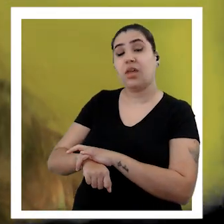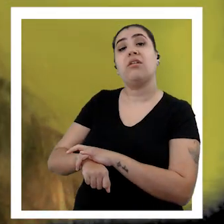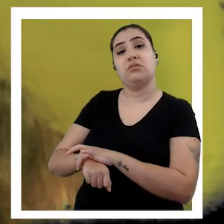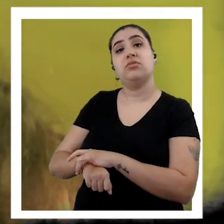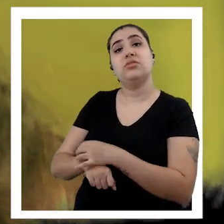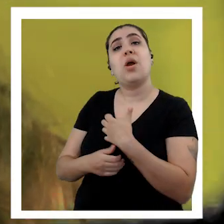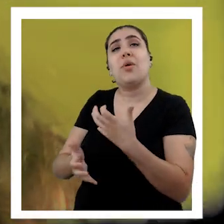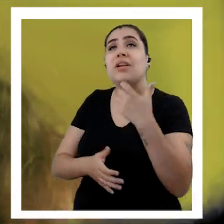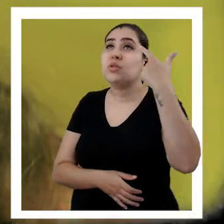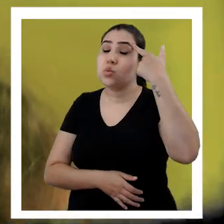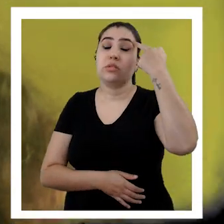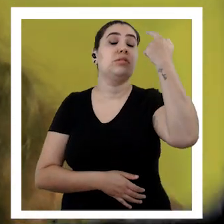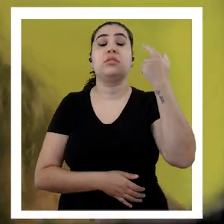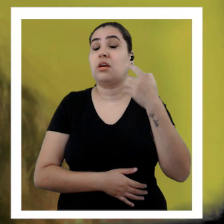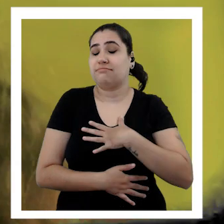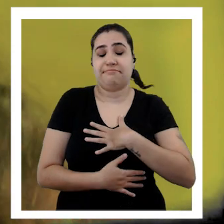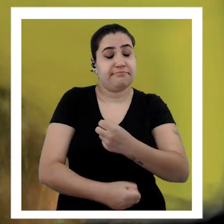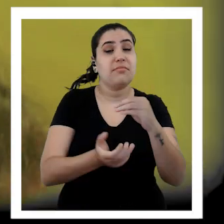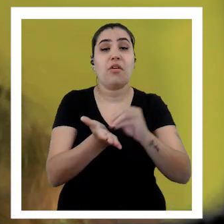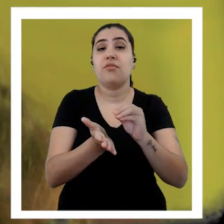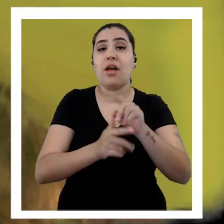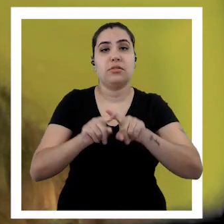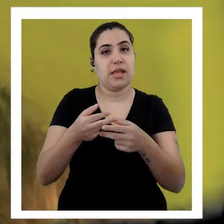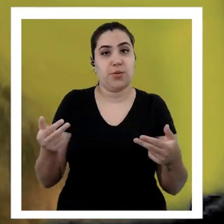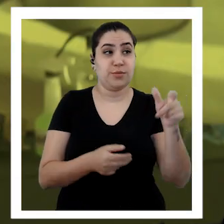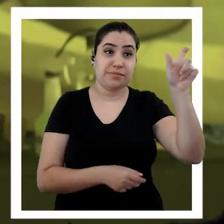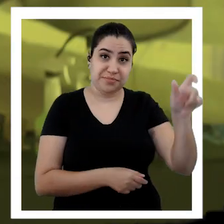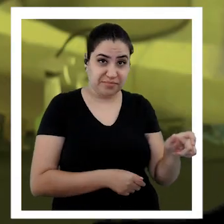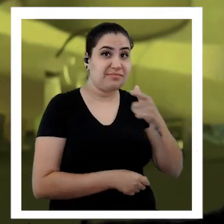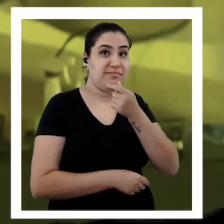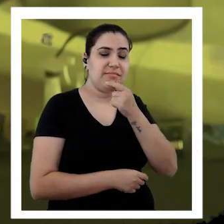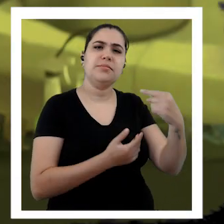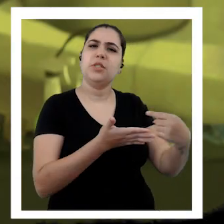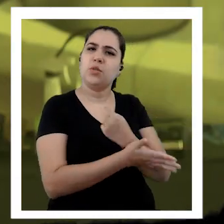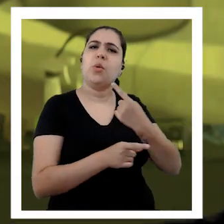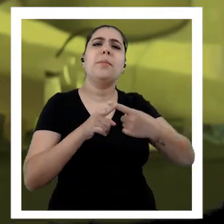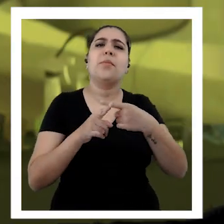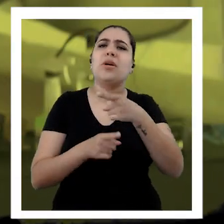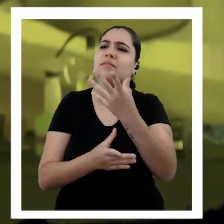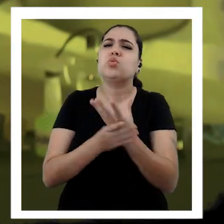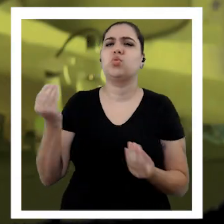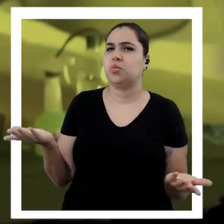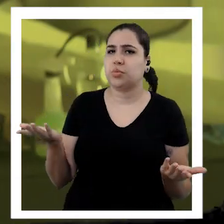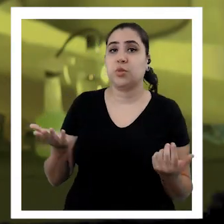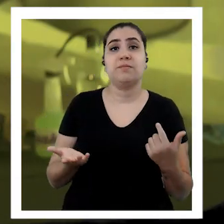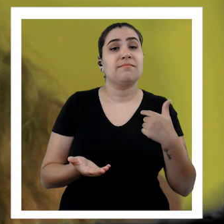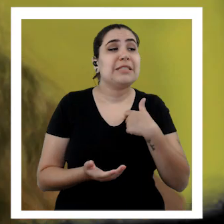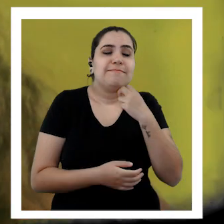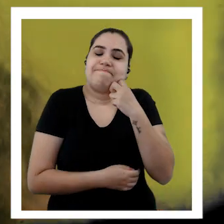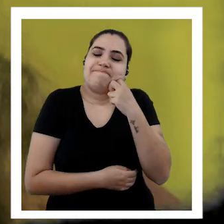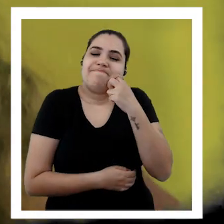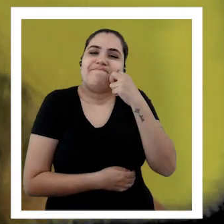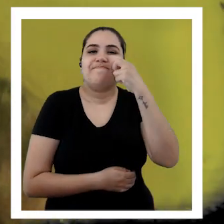fiquei doente, eu andava até querendo suicidar por falta de recursos. O Sr. Salvador perguntou-me por que eu sumi de lá.